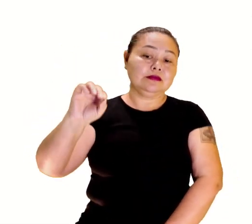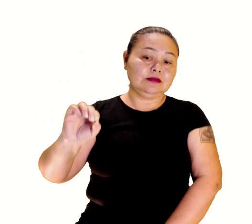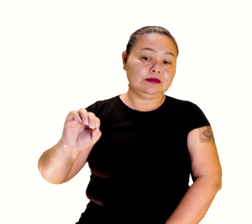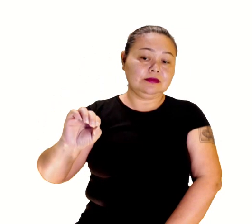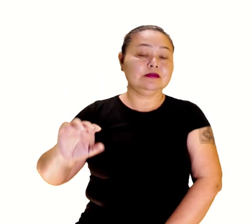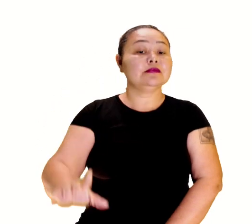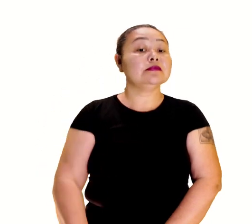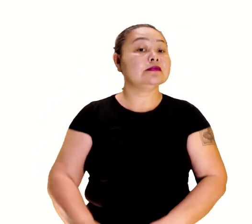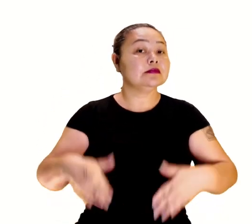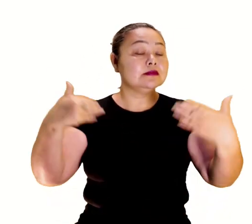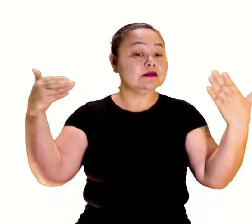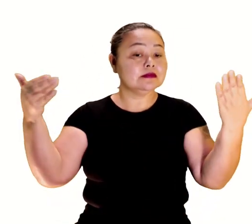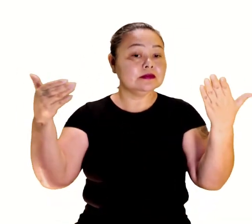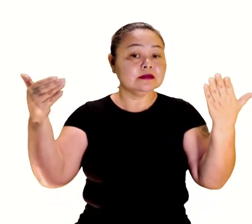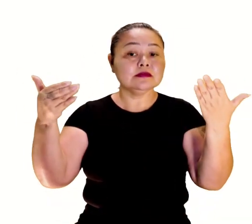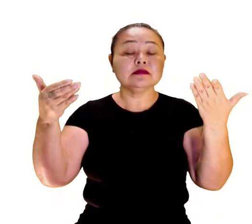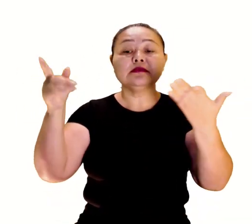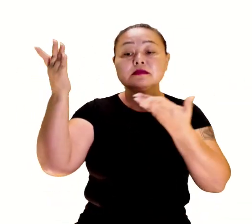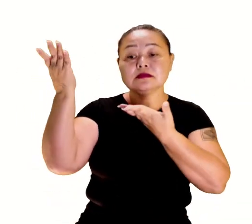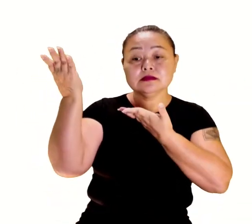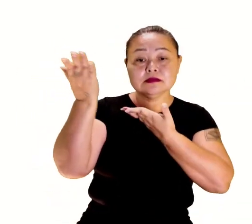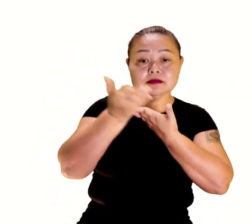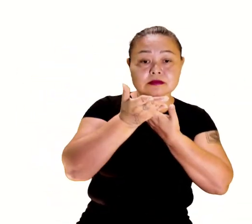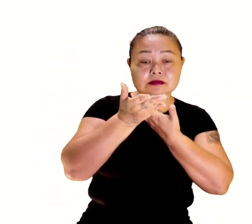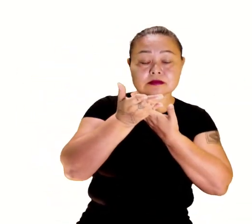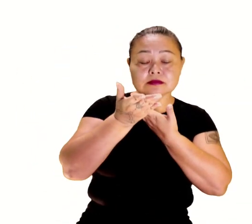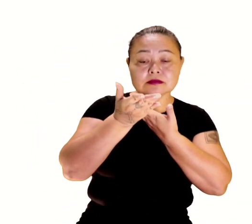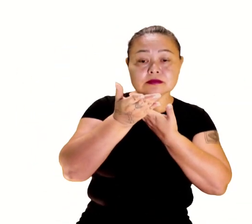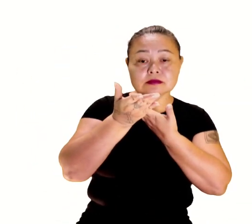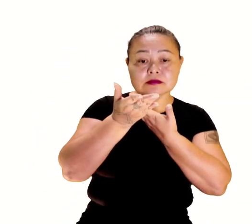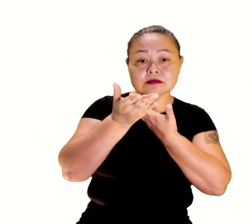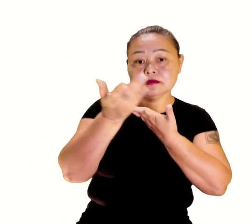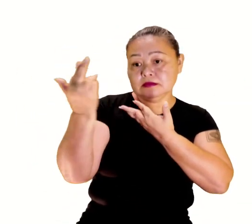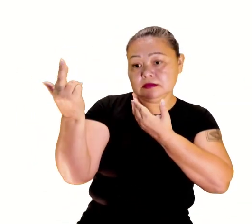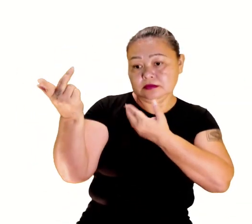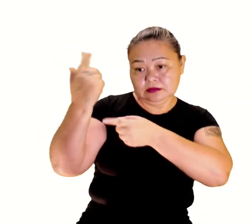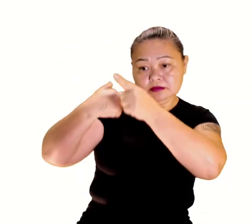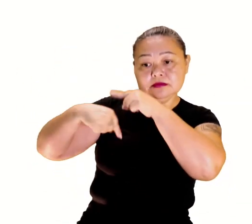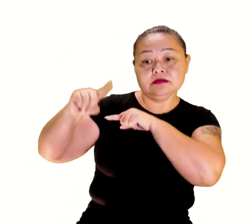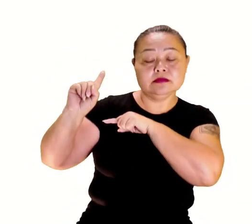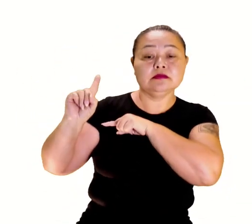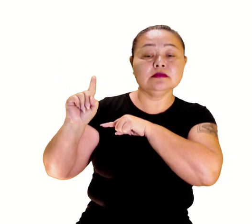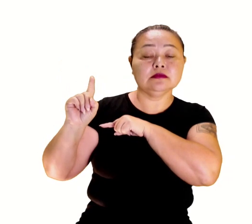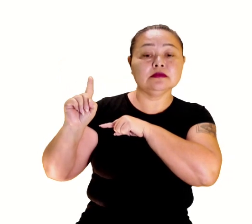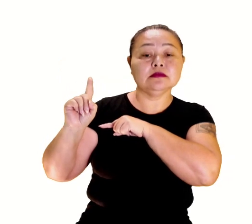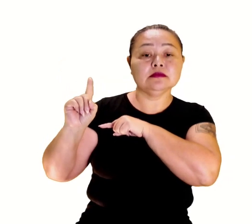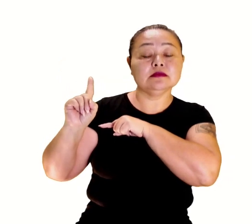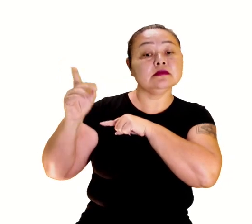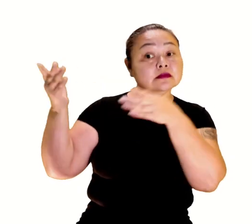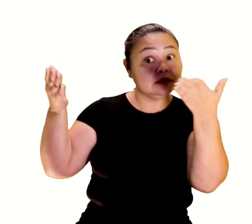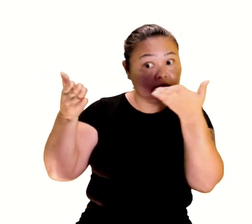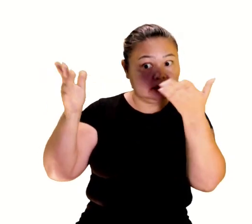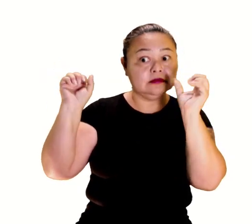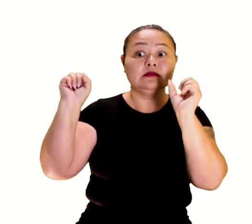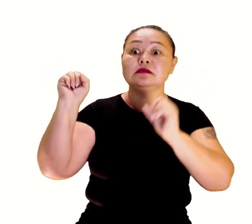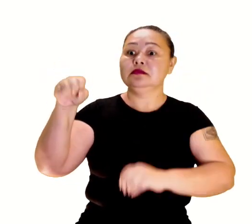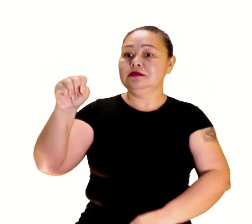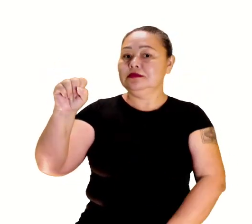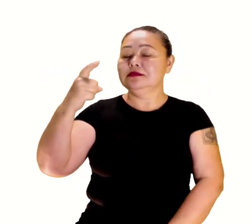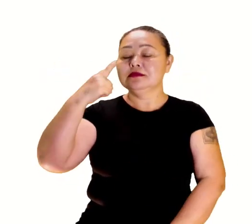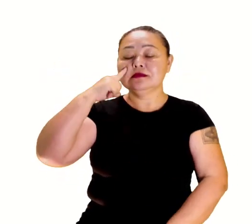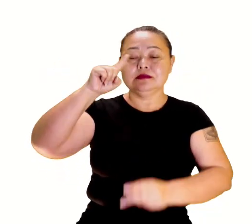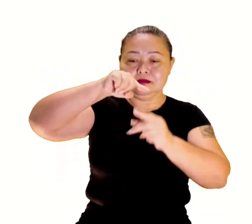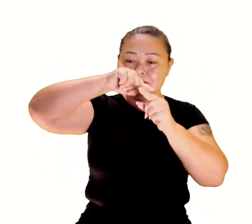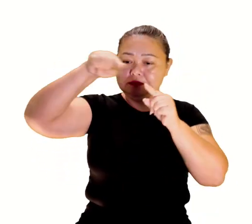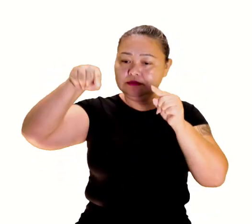70. Agora a gente ficou com uma modalidade idêntica à anterior, né? Que agora sim, depois do chuveirinho é que a